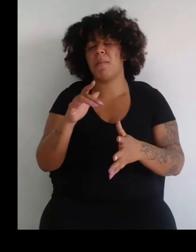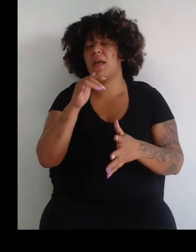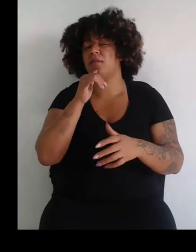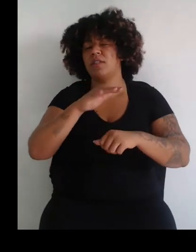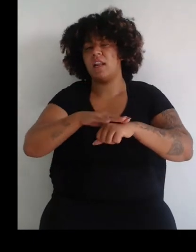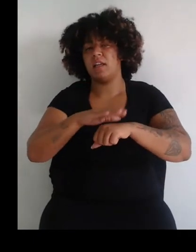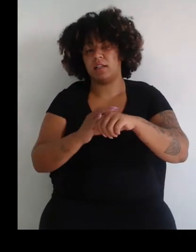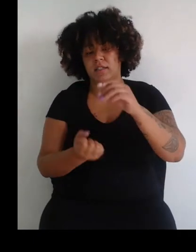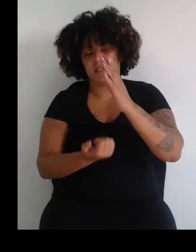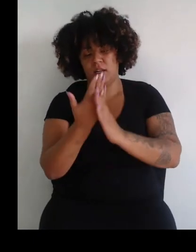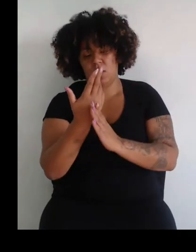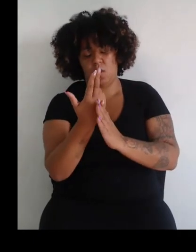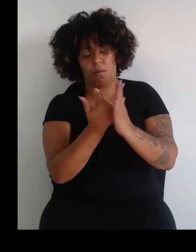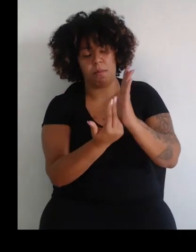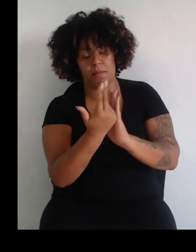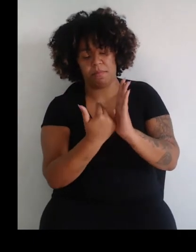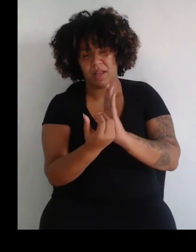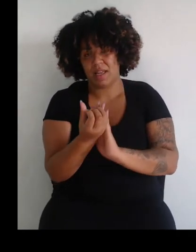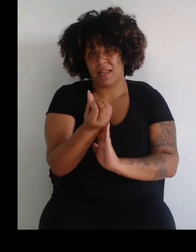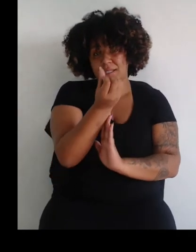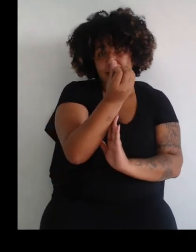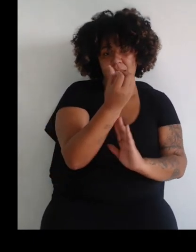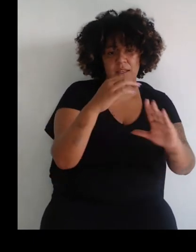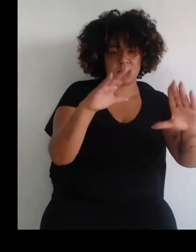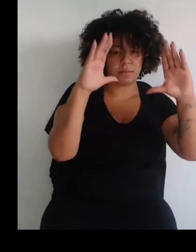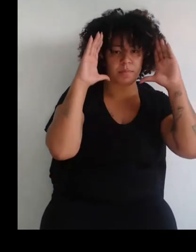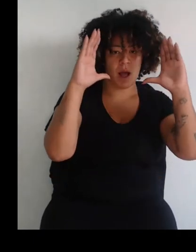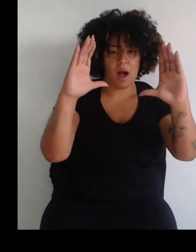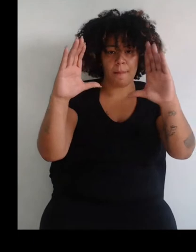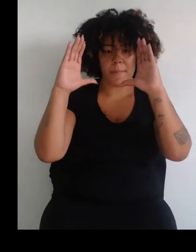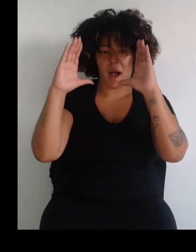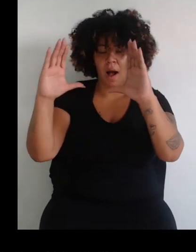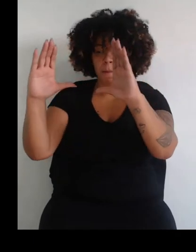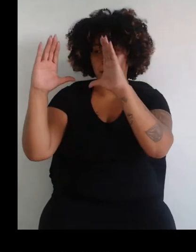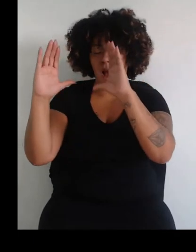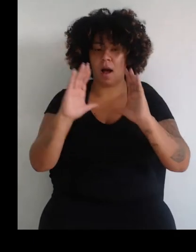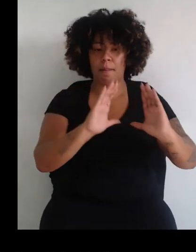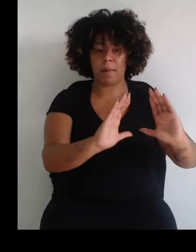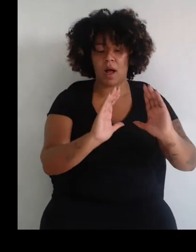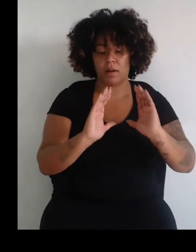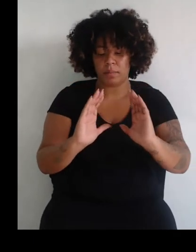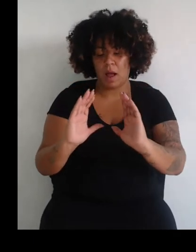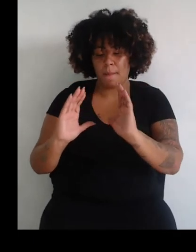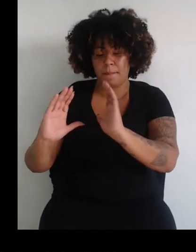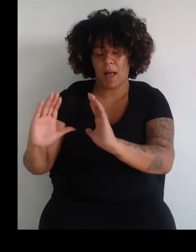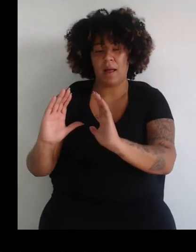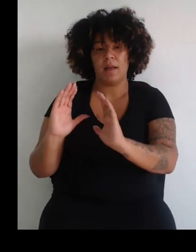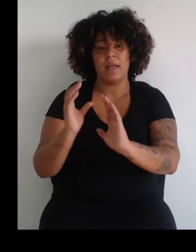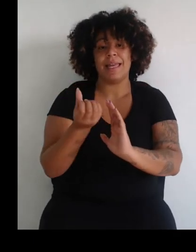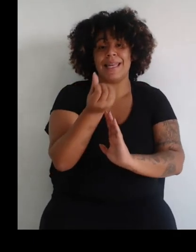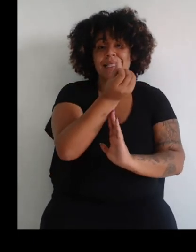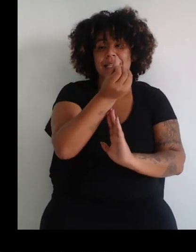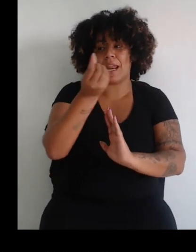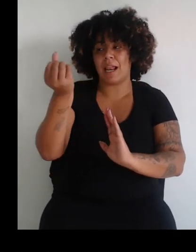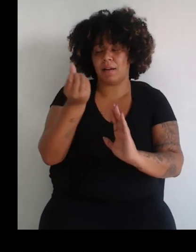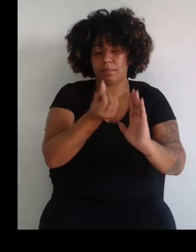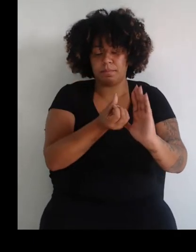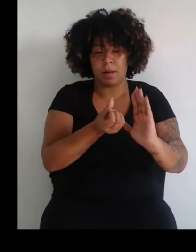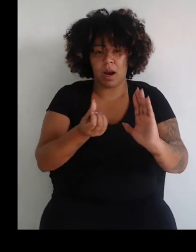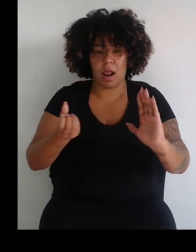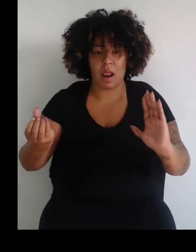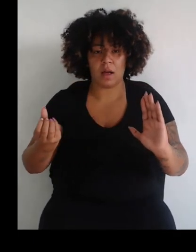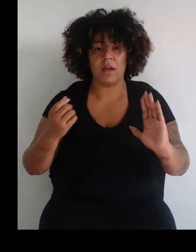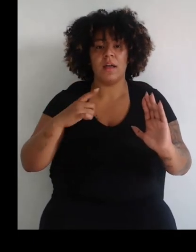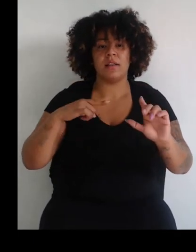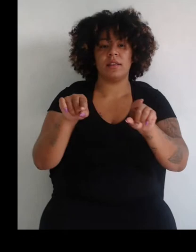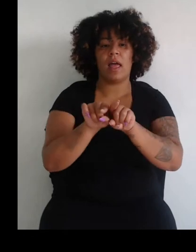cabeças 1 a 6 em cada tela uma cabeça masculina desaba sobre o espaço confinado e raso marcado por uma cortina